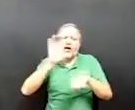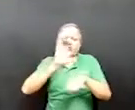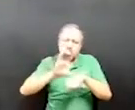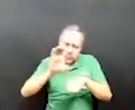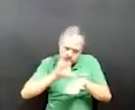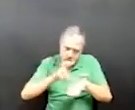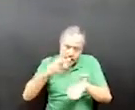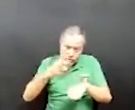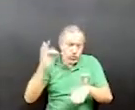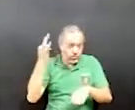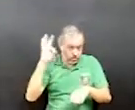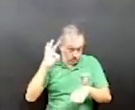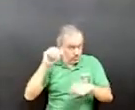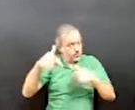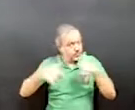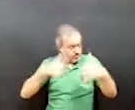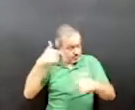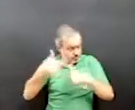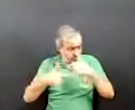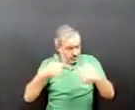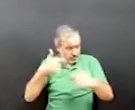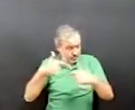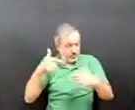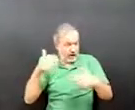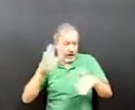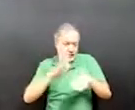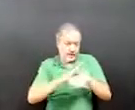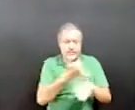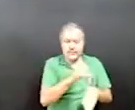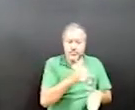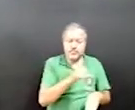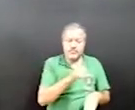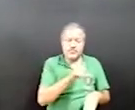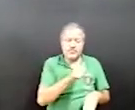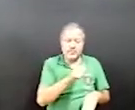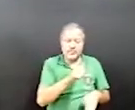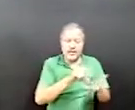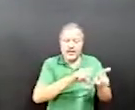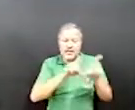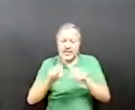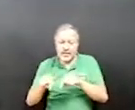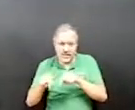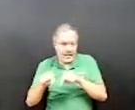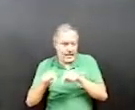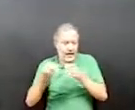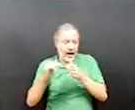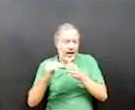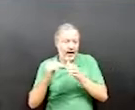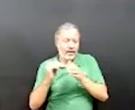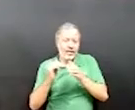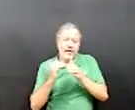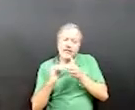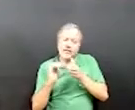e trabalhava, porque a faculdade de administração ia até às 11 da manhã, eu saía correndo de lá, ia para o escritório, ficava até às 6